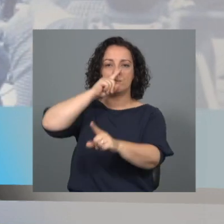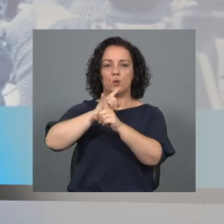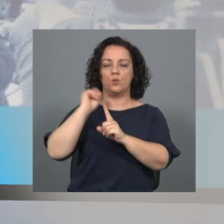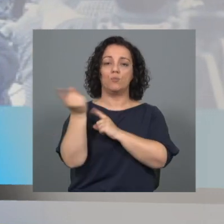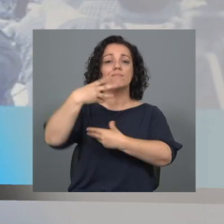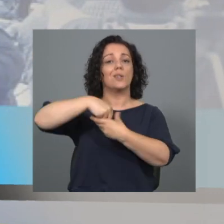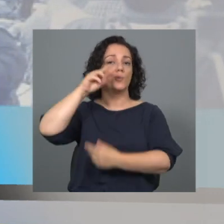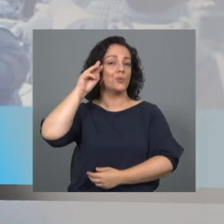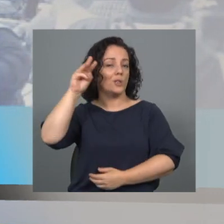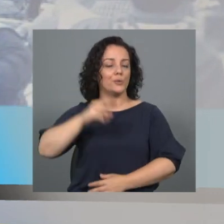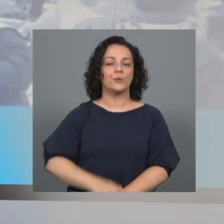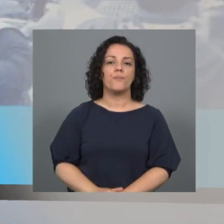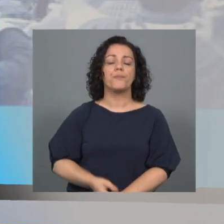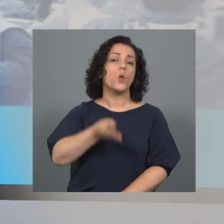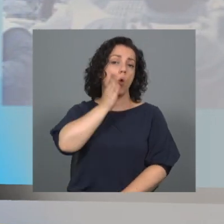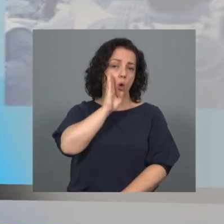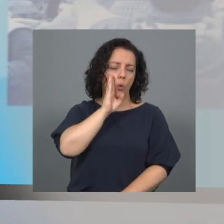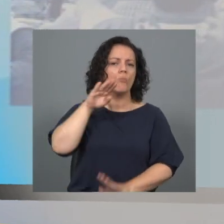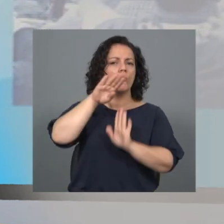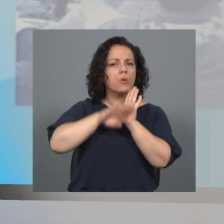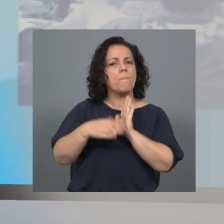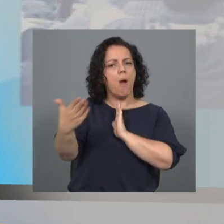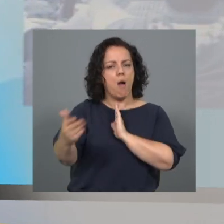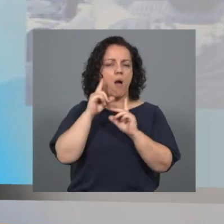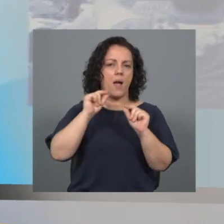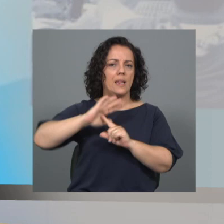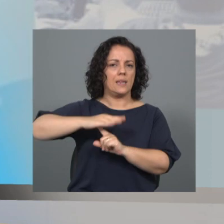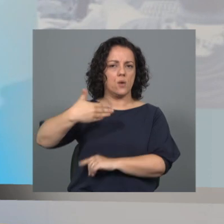escoteiros. Mais logo siga a nossa edição na rádio, na Antena 1,